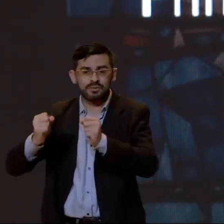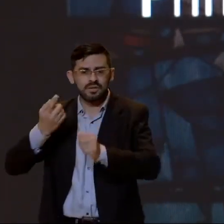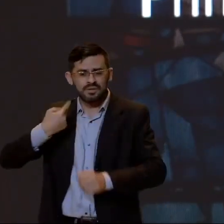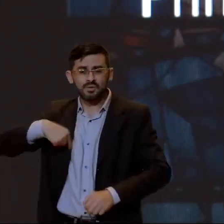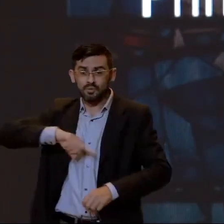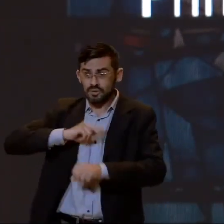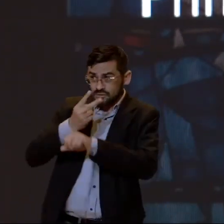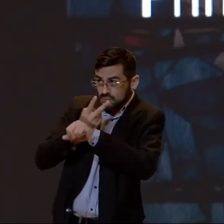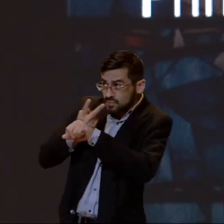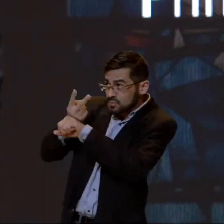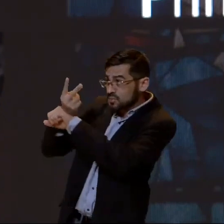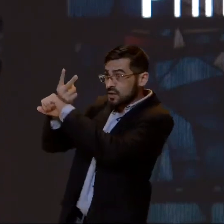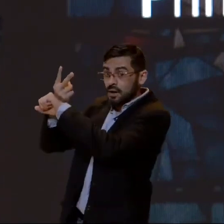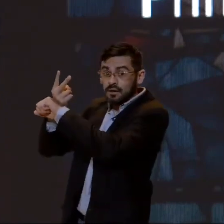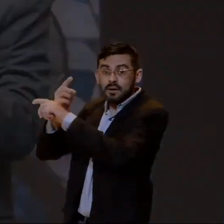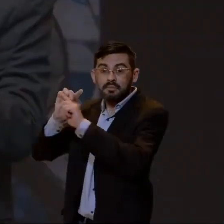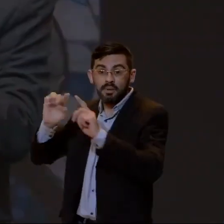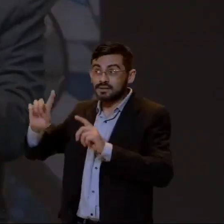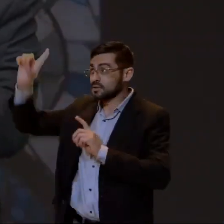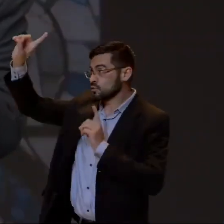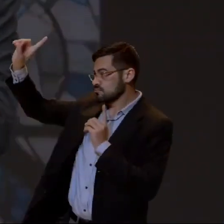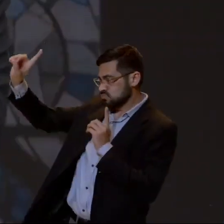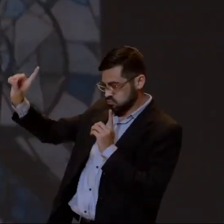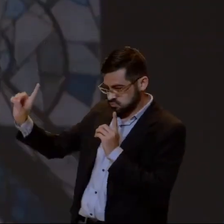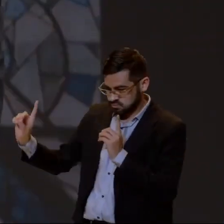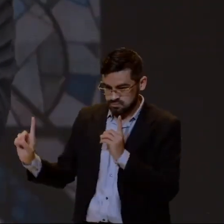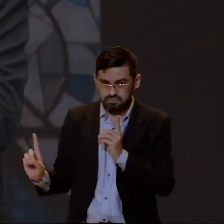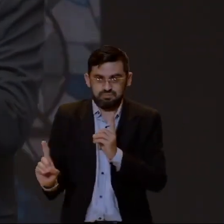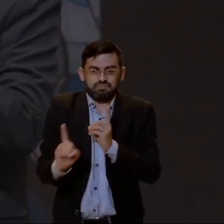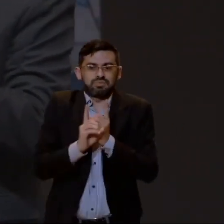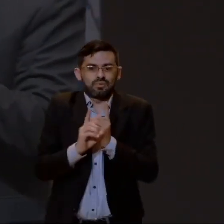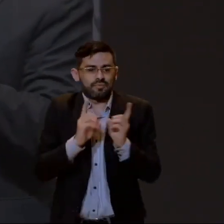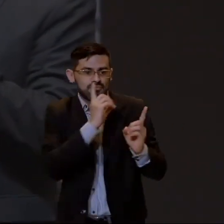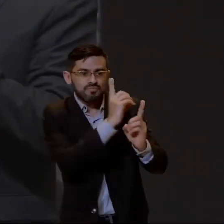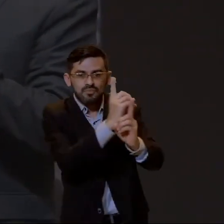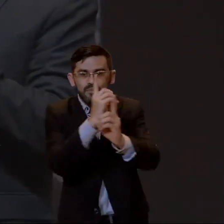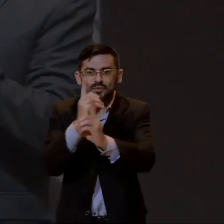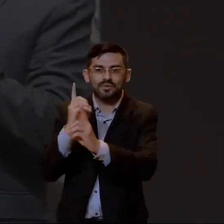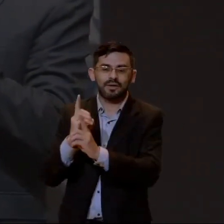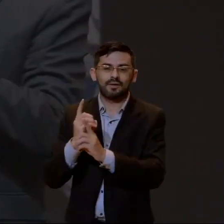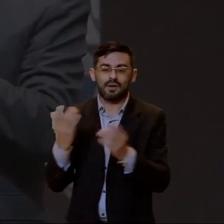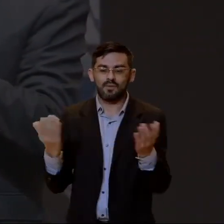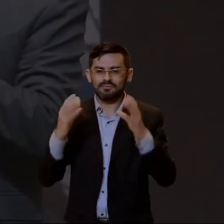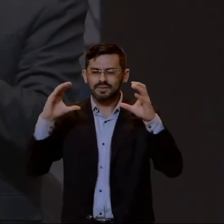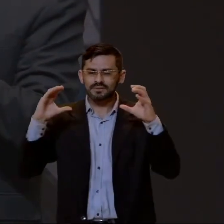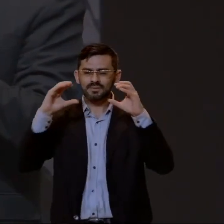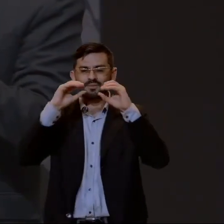viemos buscá-lo, mas Ele vem ao meu encontro e ao seu encontro. Nessa